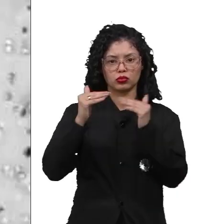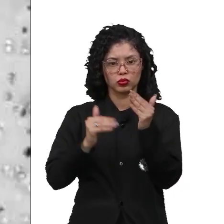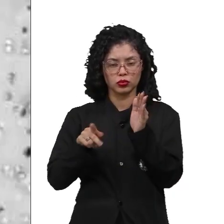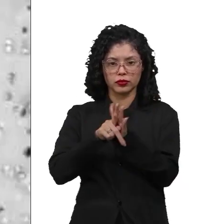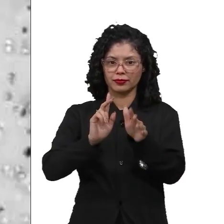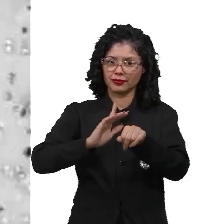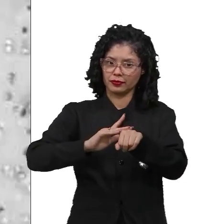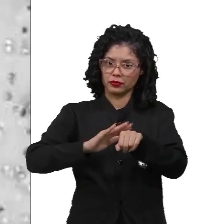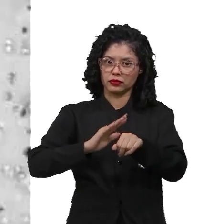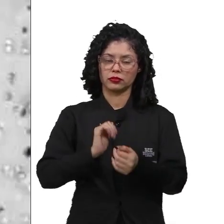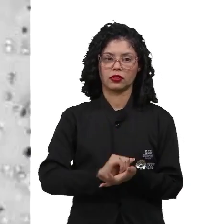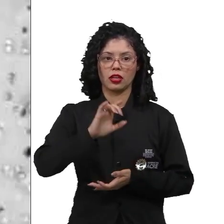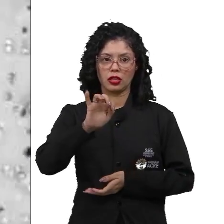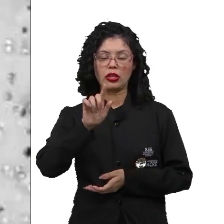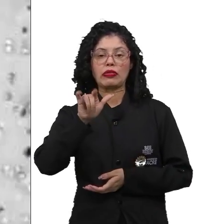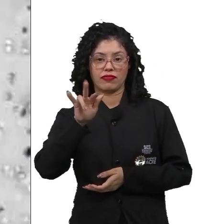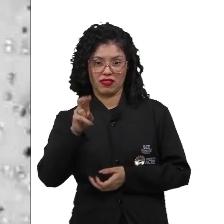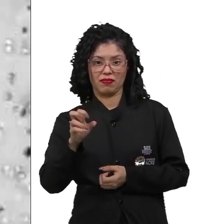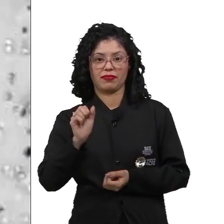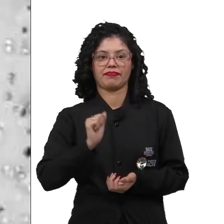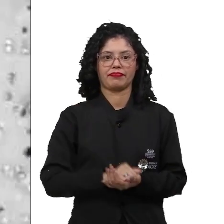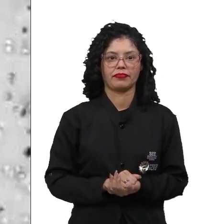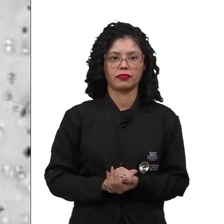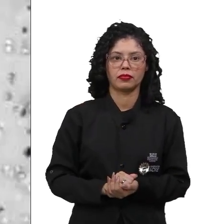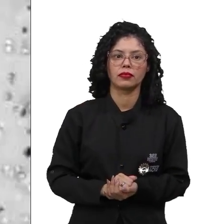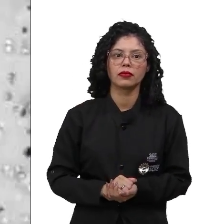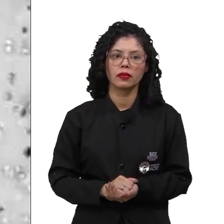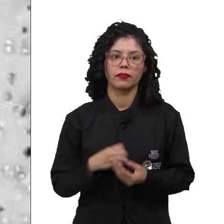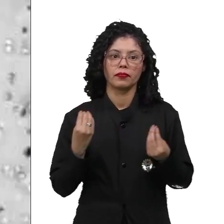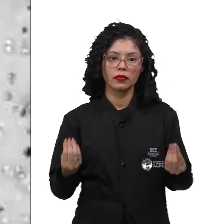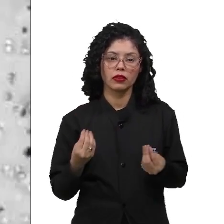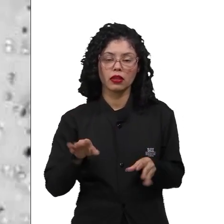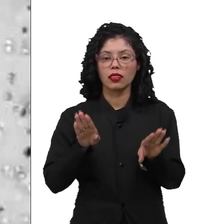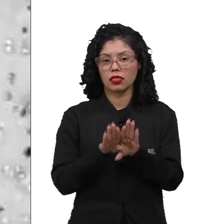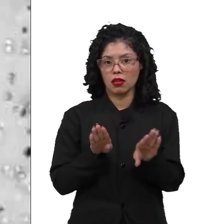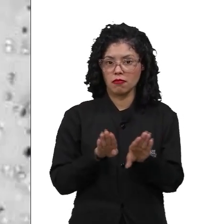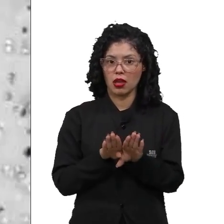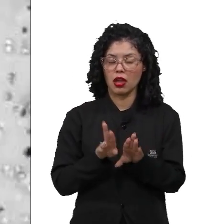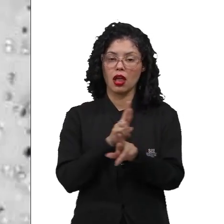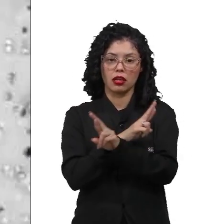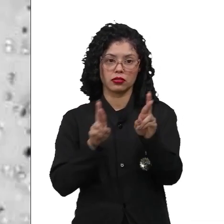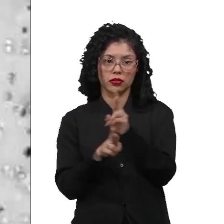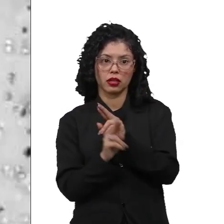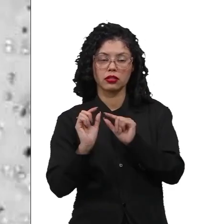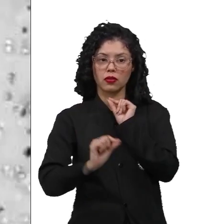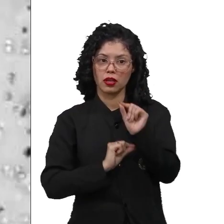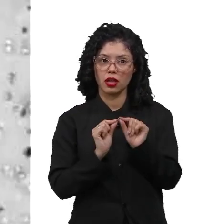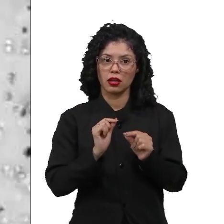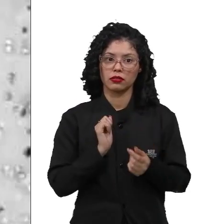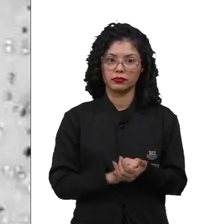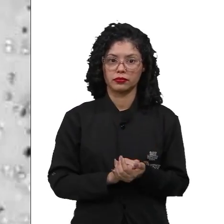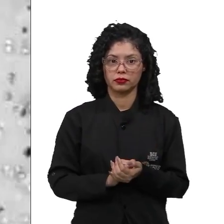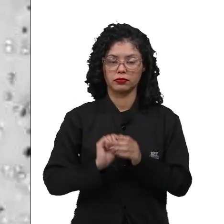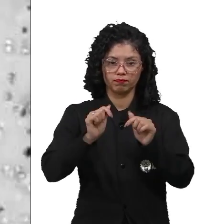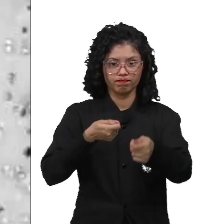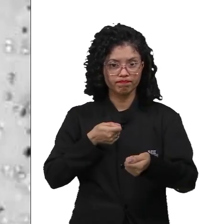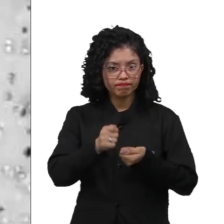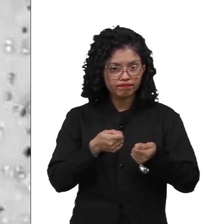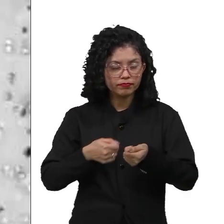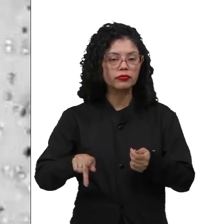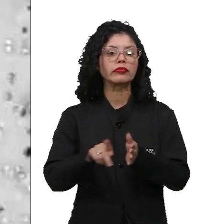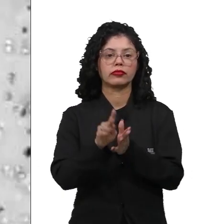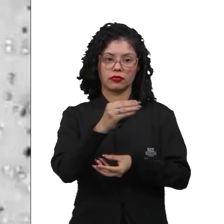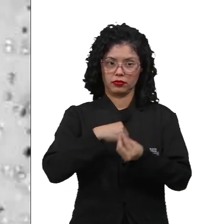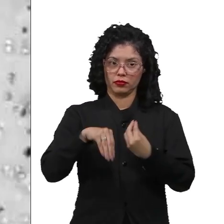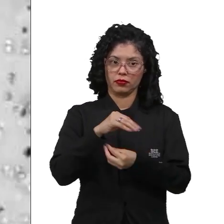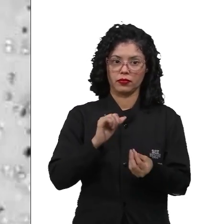de eumintos, os vermes, né? E eles também estão relacionados ali ao controle das